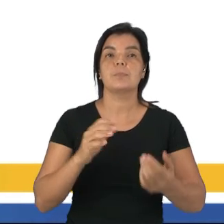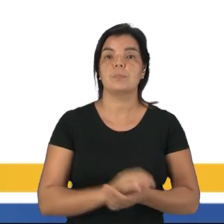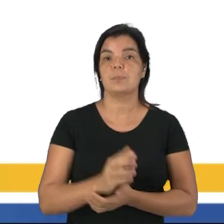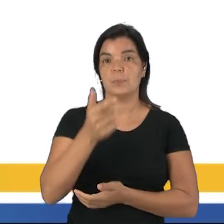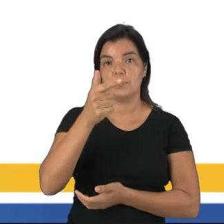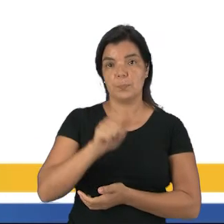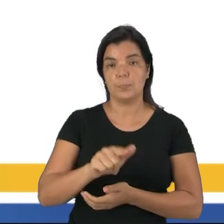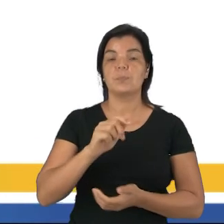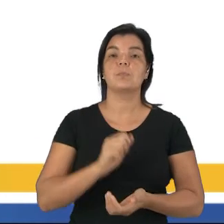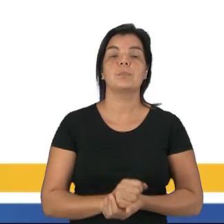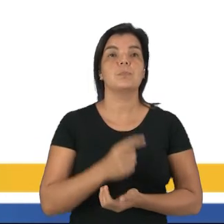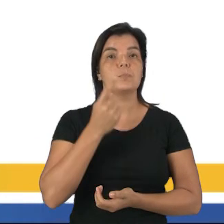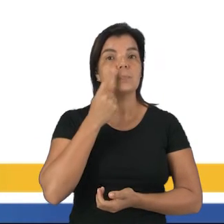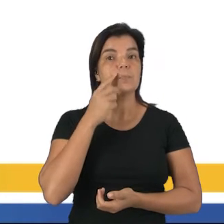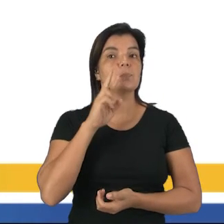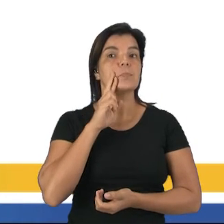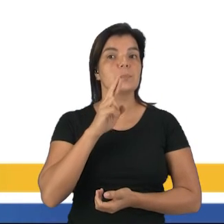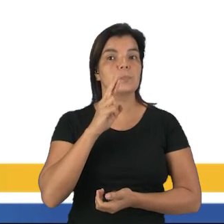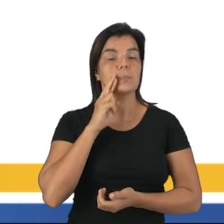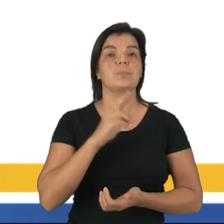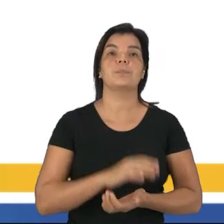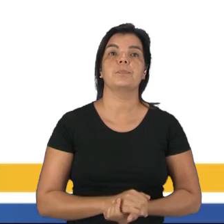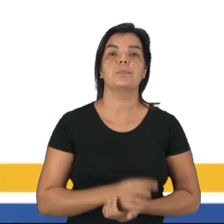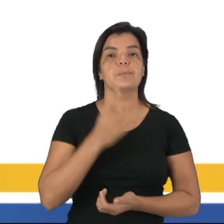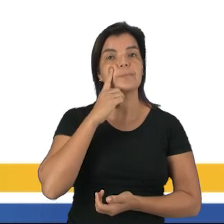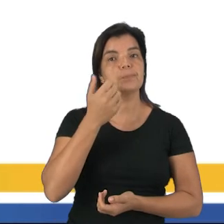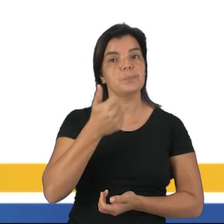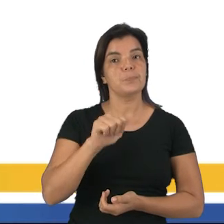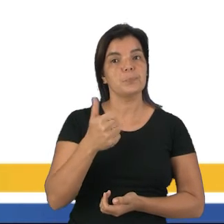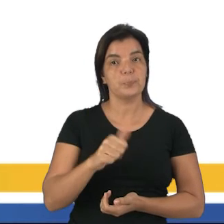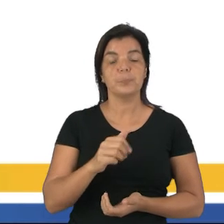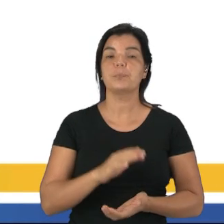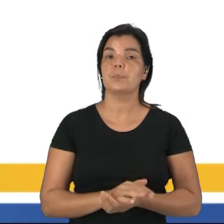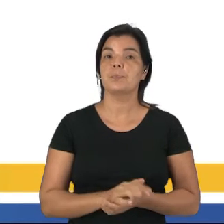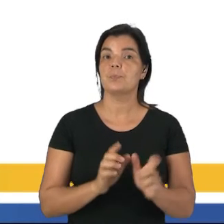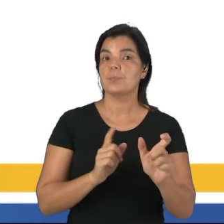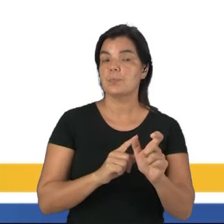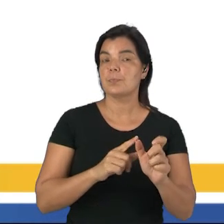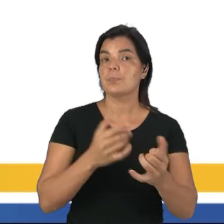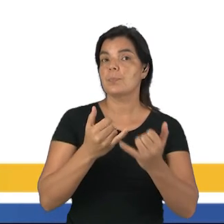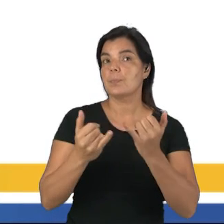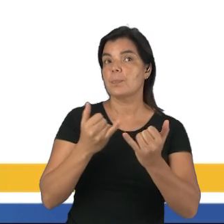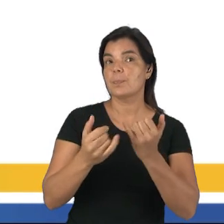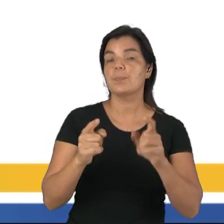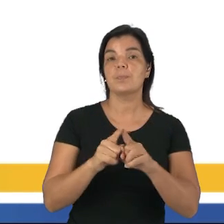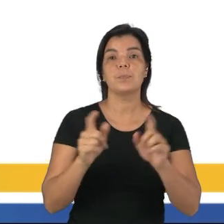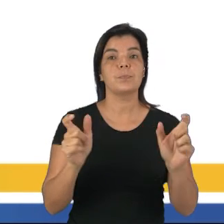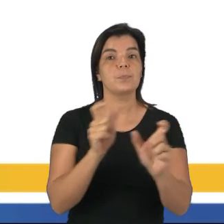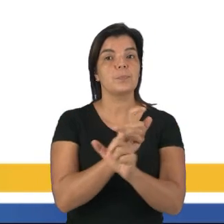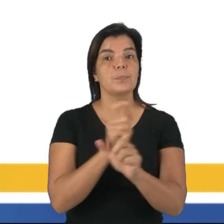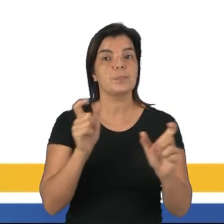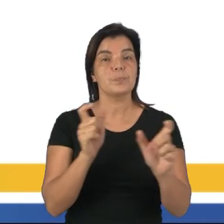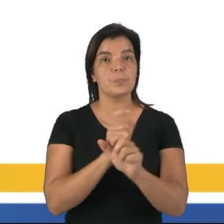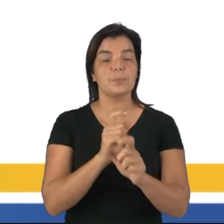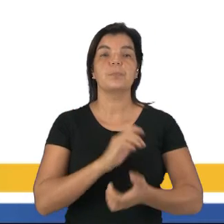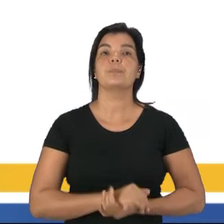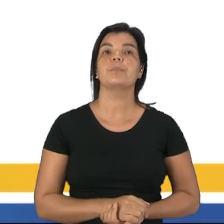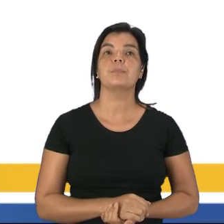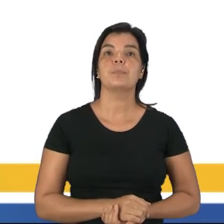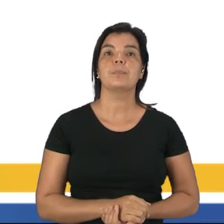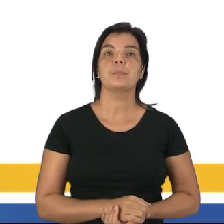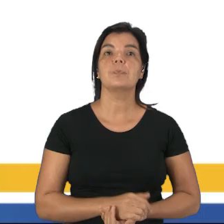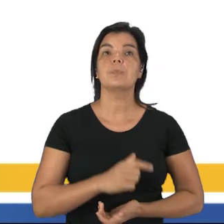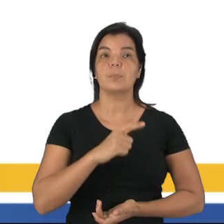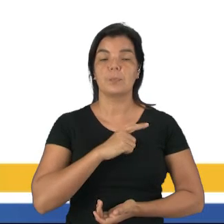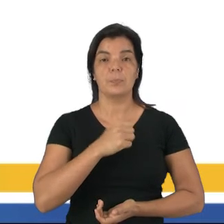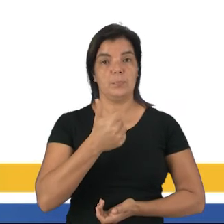ela e vou procurar fazer a solução. Analise os termos semelhantes. Veja quem eu vou trocar de membro. E